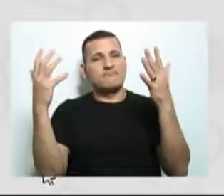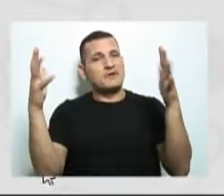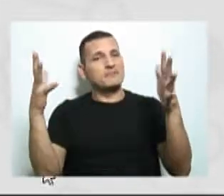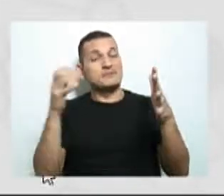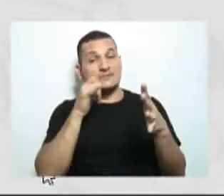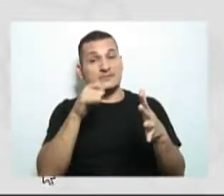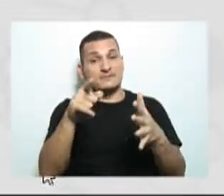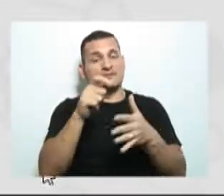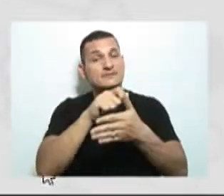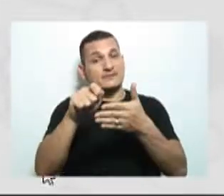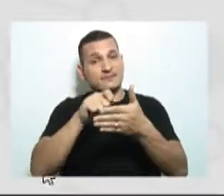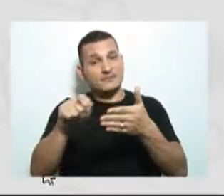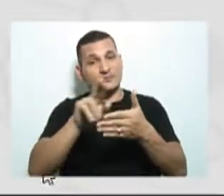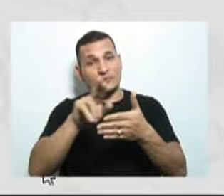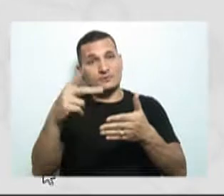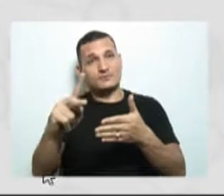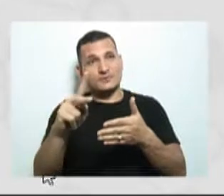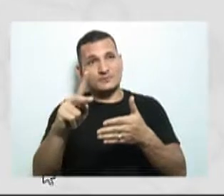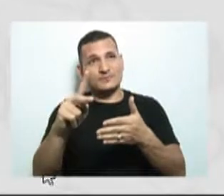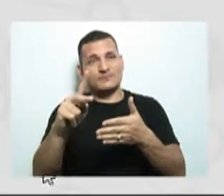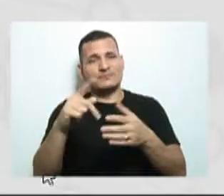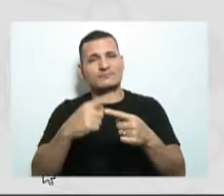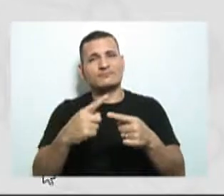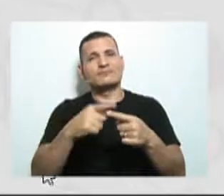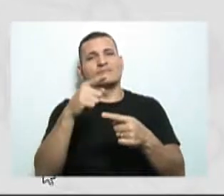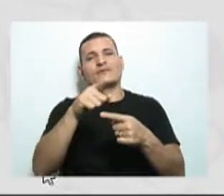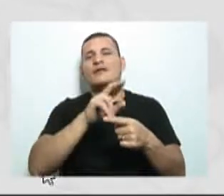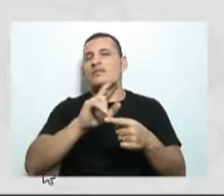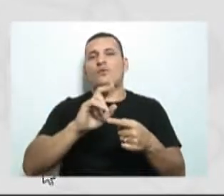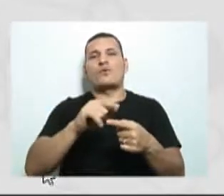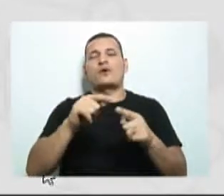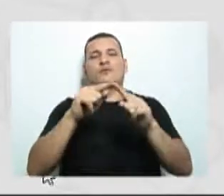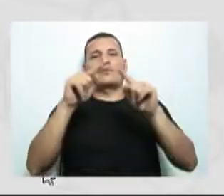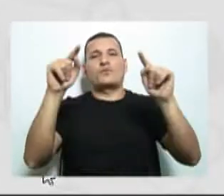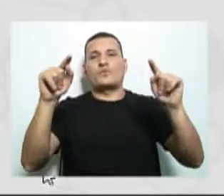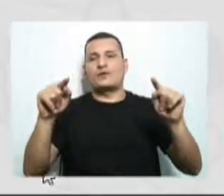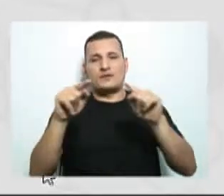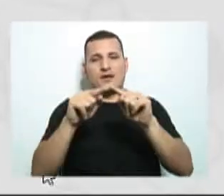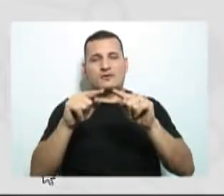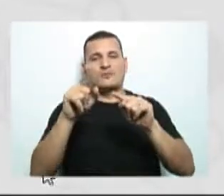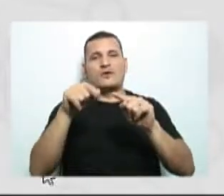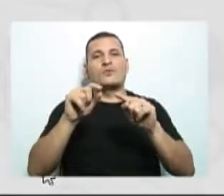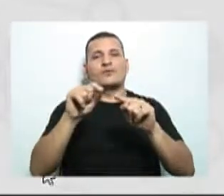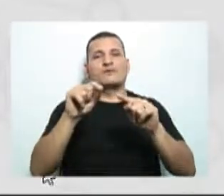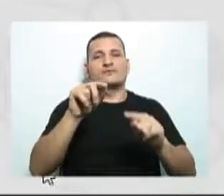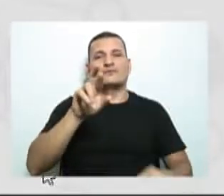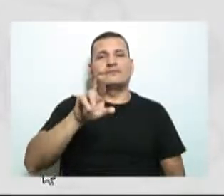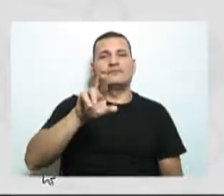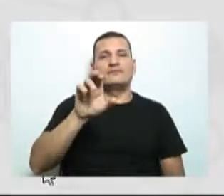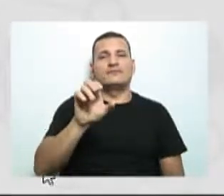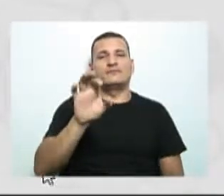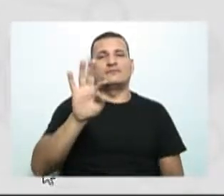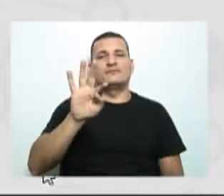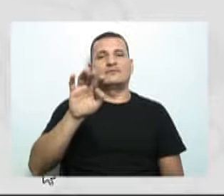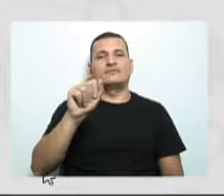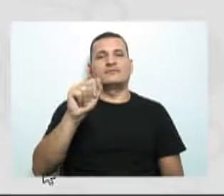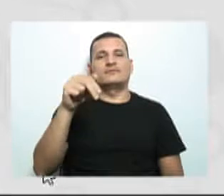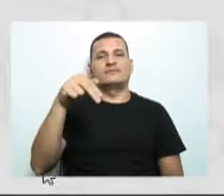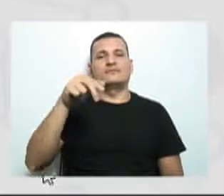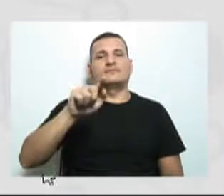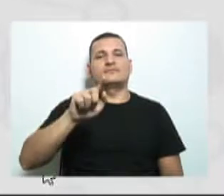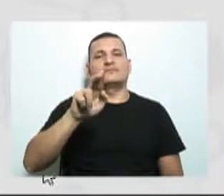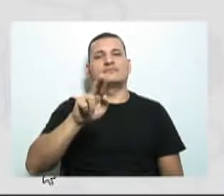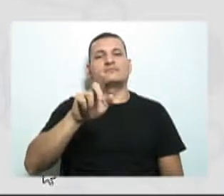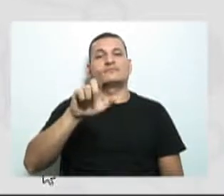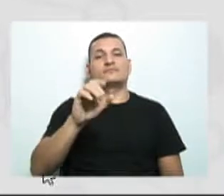nome no quadrado abaixo, porque na verdade não é um quadrado, isso é o quê? Um retângulo. Então já acabou, né? Já começou errando